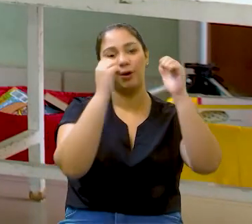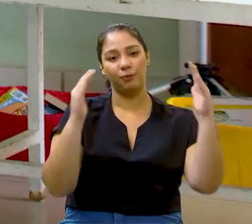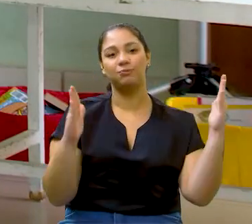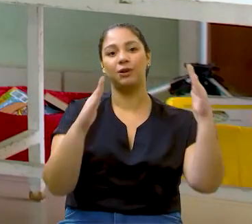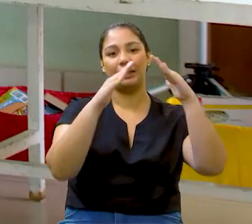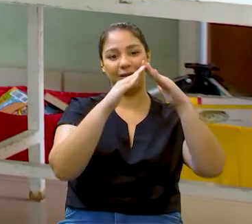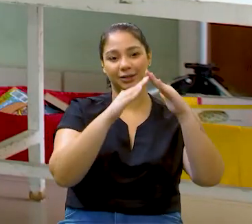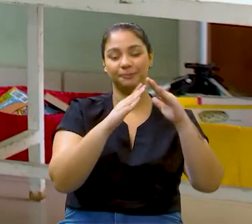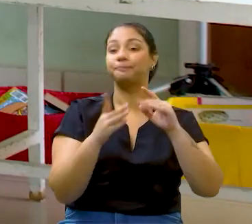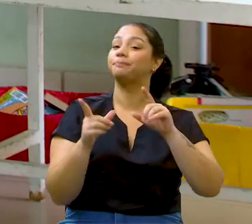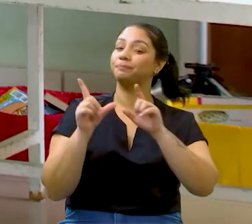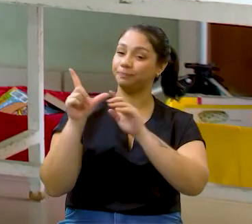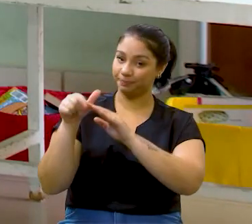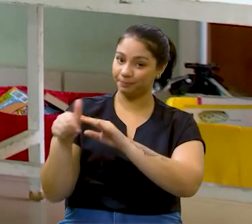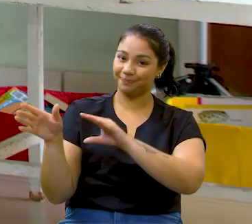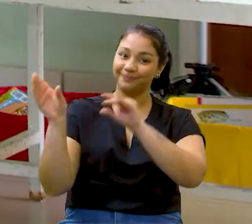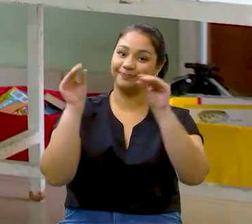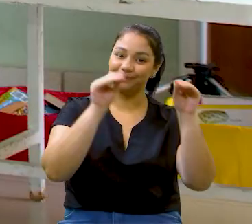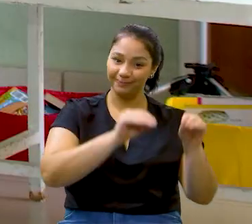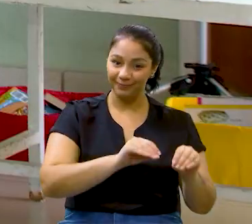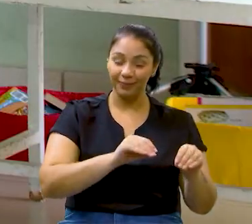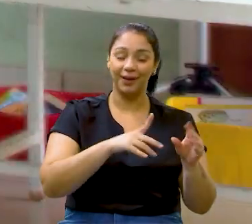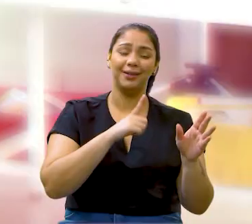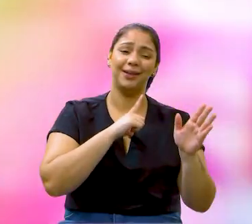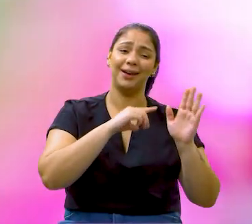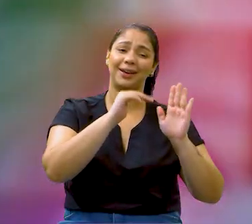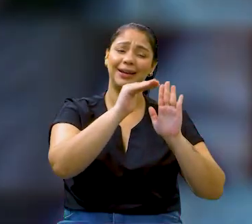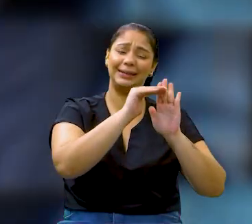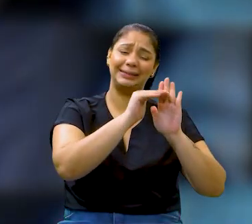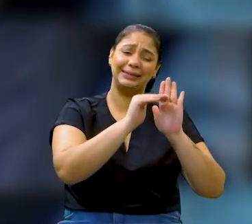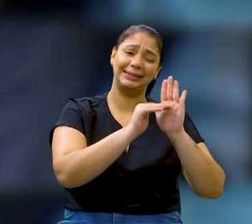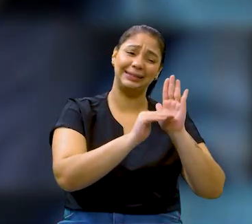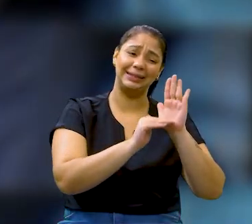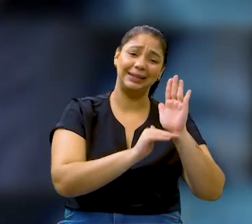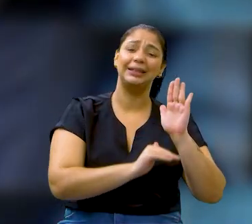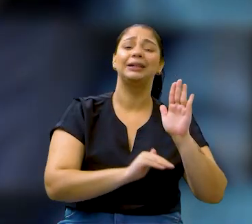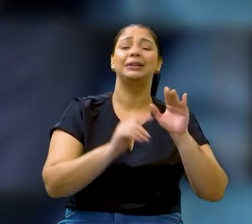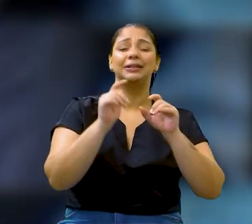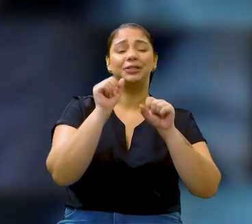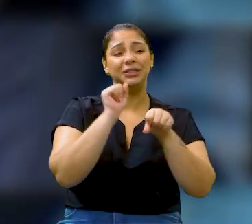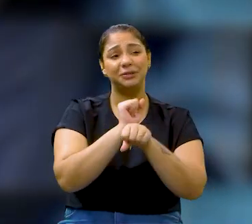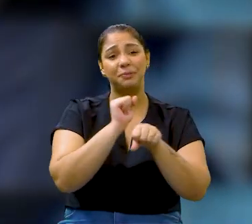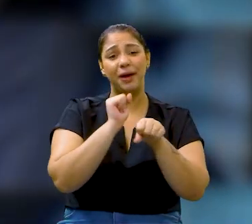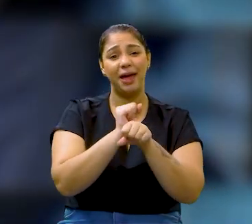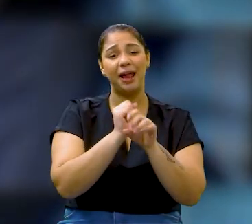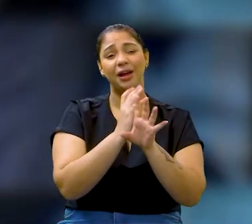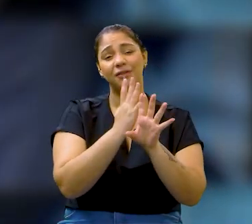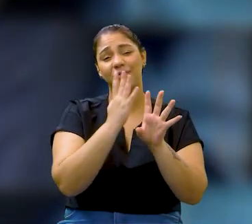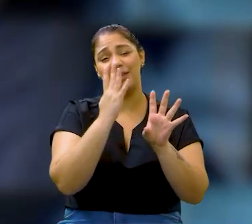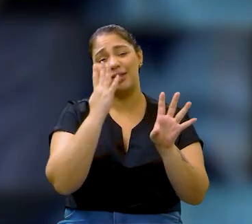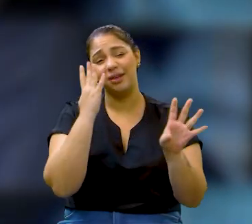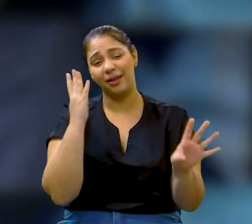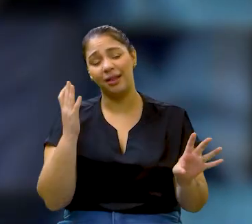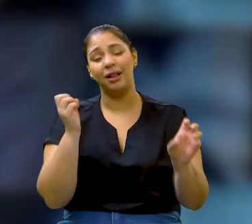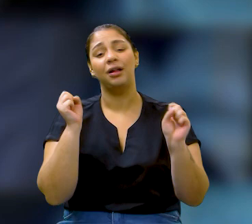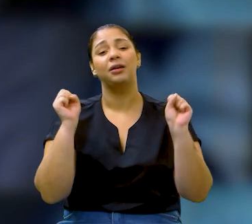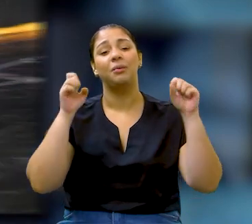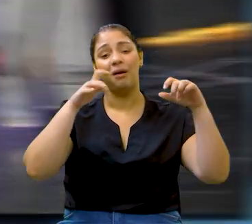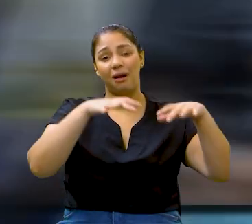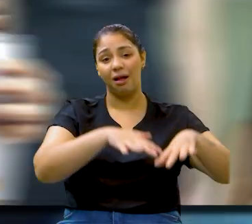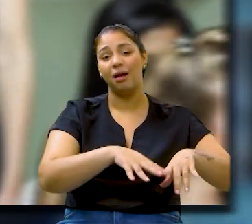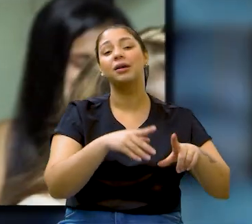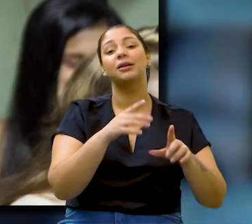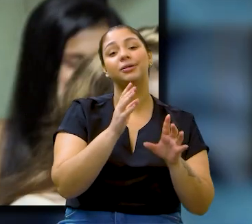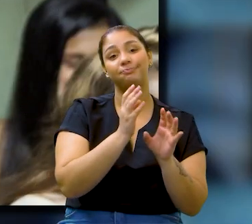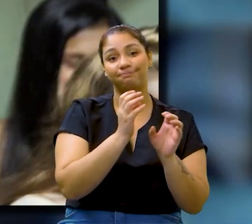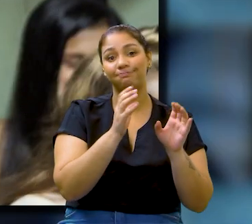mudamos, então, agora a lista é muito grande, a lista de espera, né, para as crianças entrarem aqui